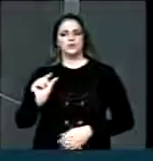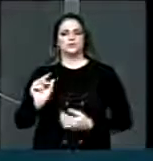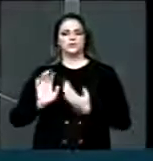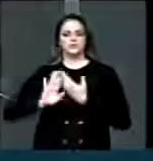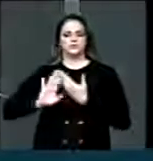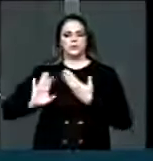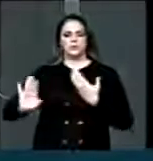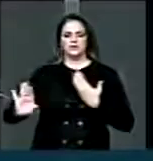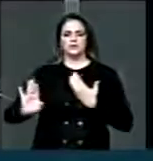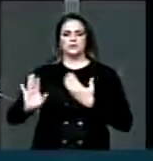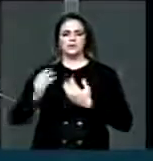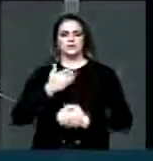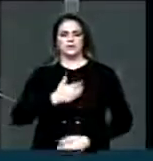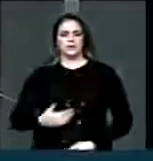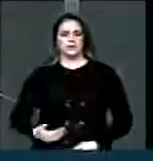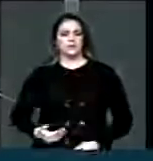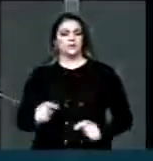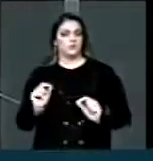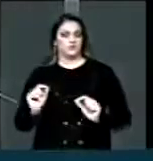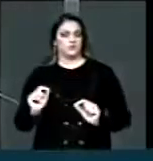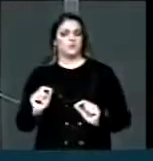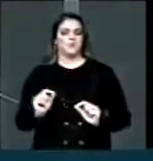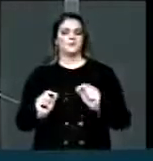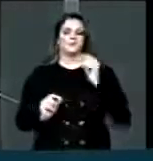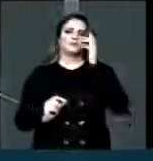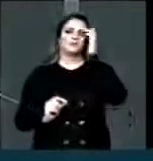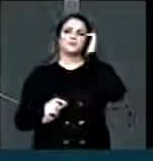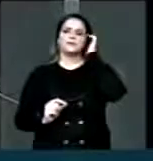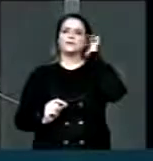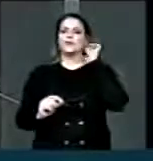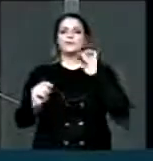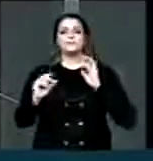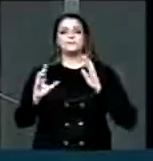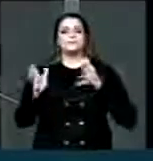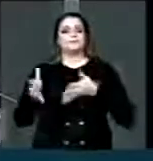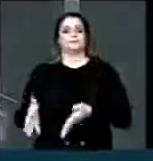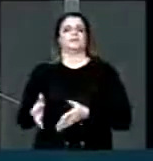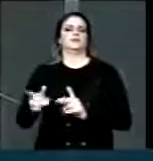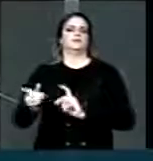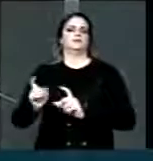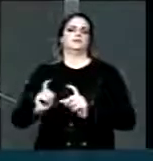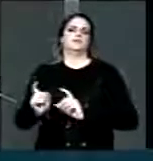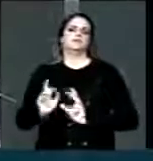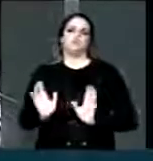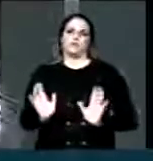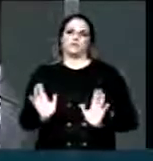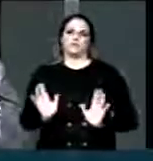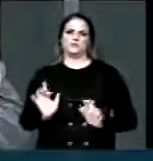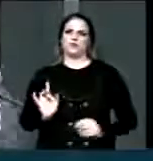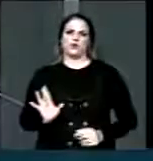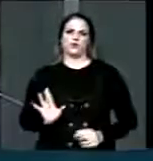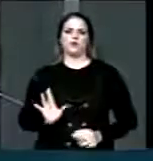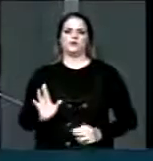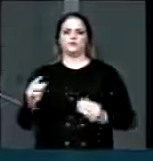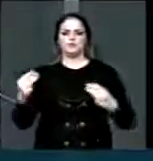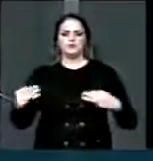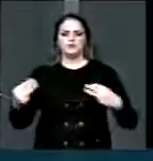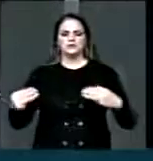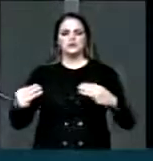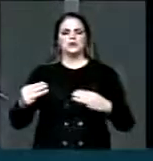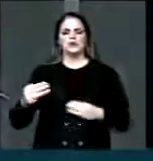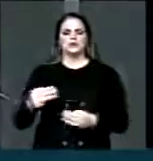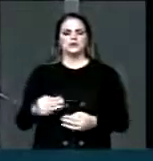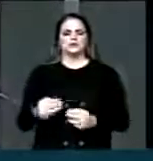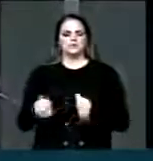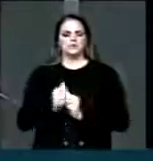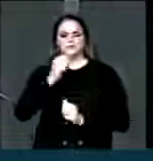governo em relação a fazer parte dele na administração, com ministérios, com